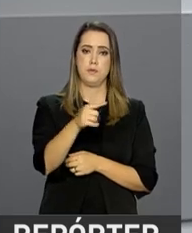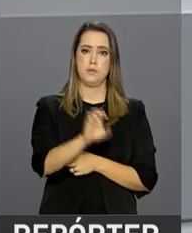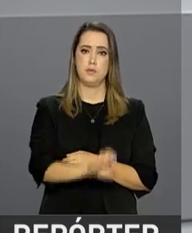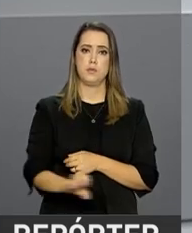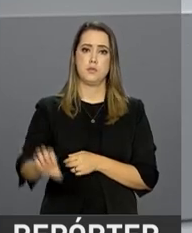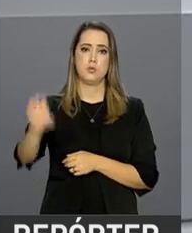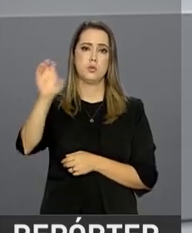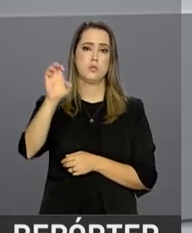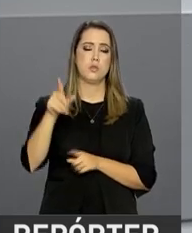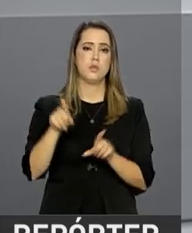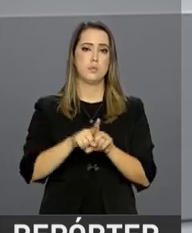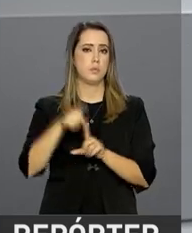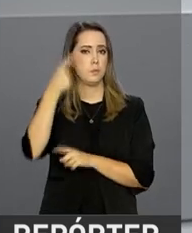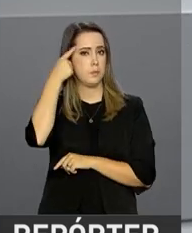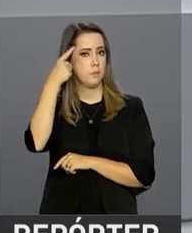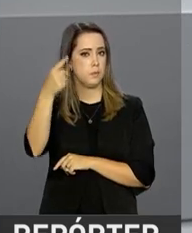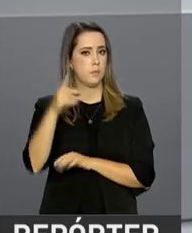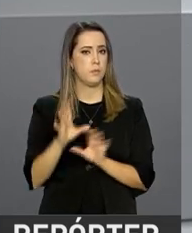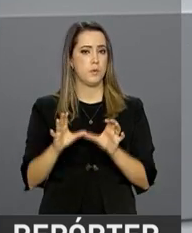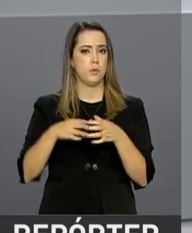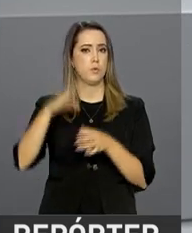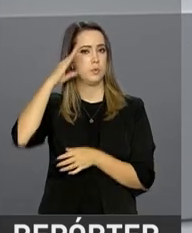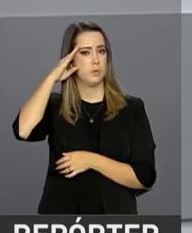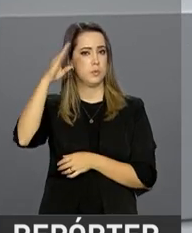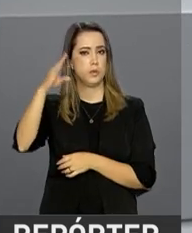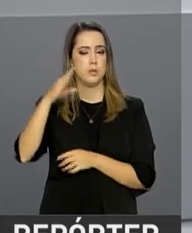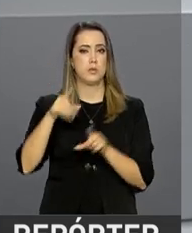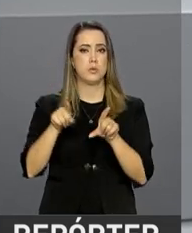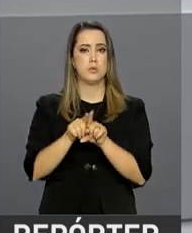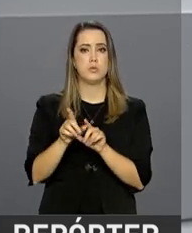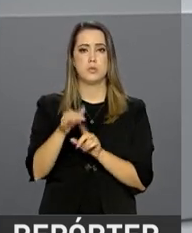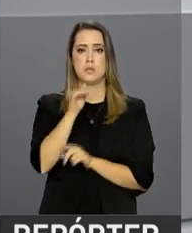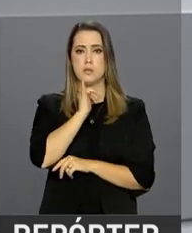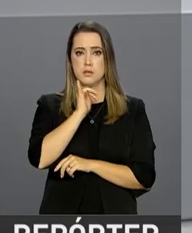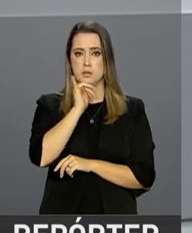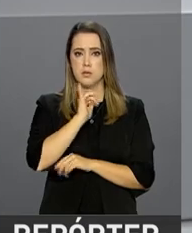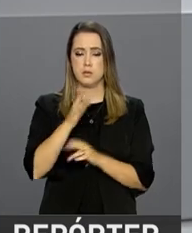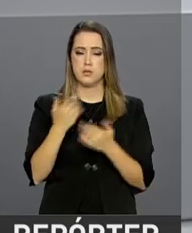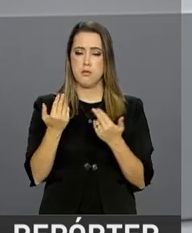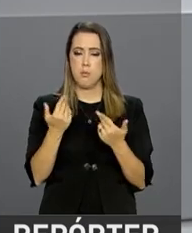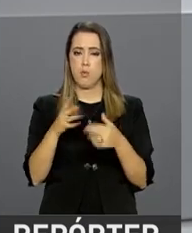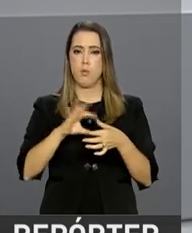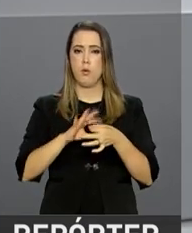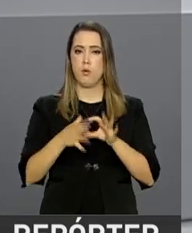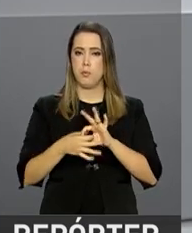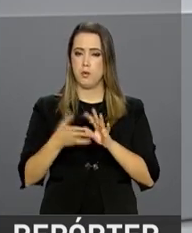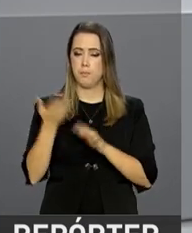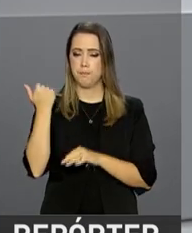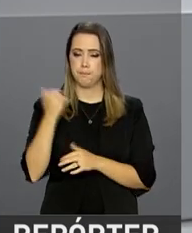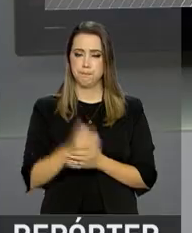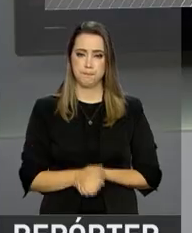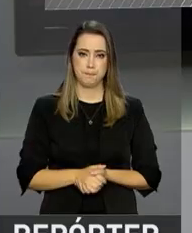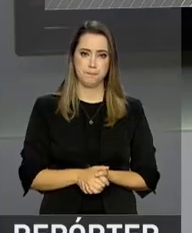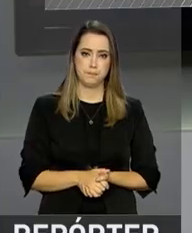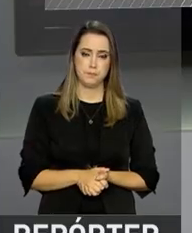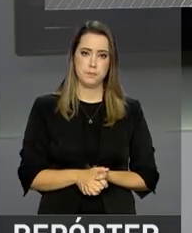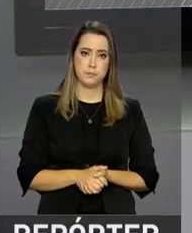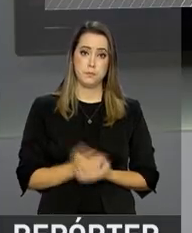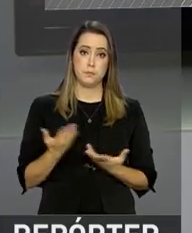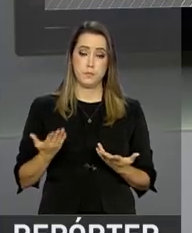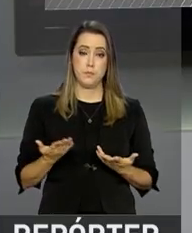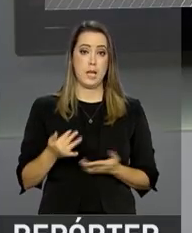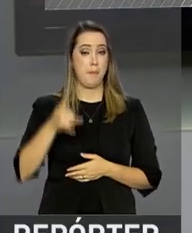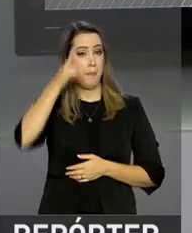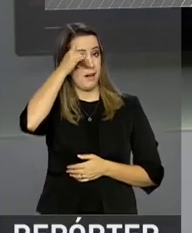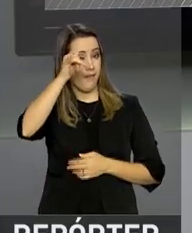da Federação e a inteligência das Forças Armadas, a exemplo do centro que funcionou durante as Olimpíadas. E o combate